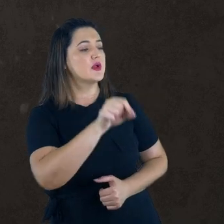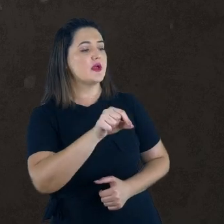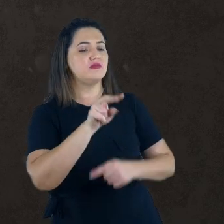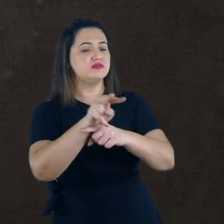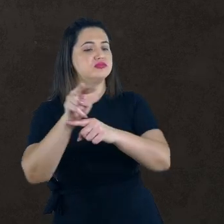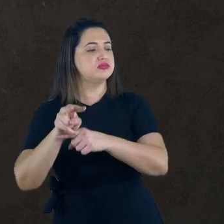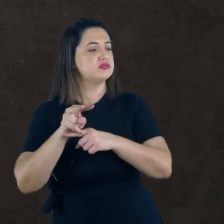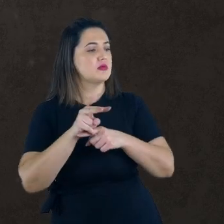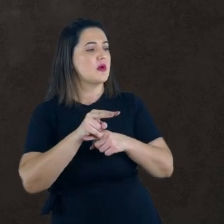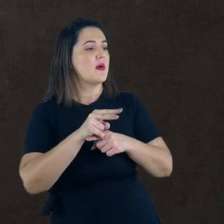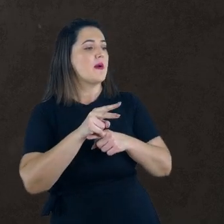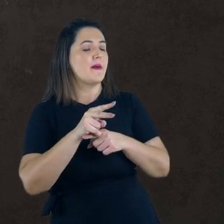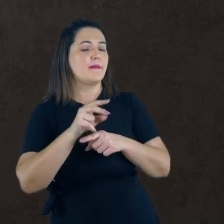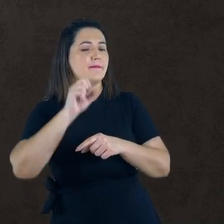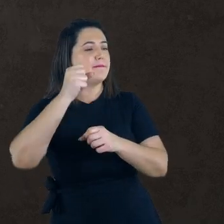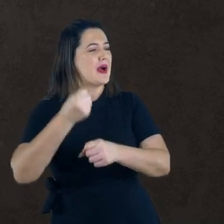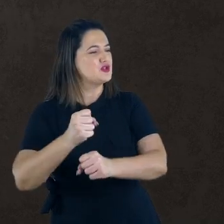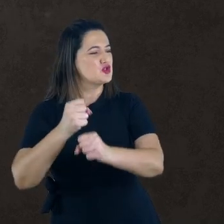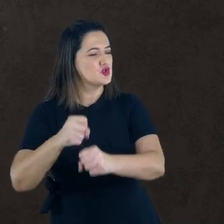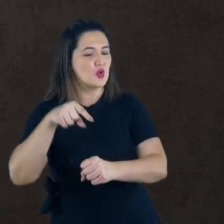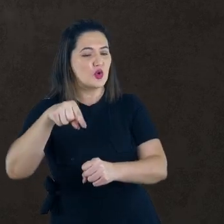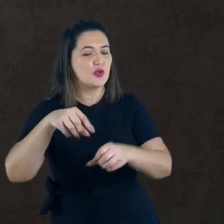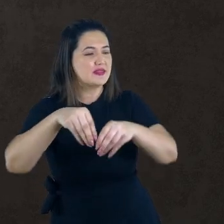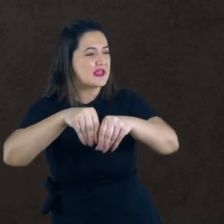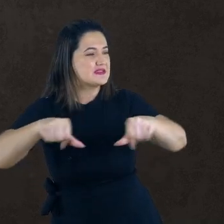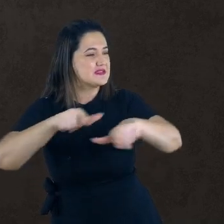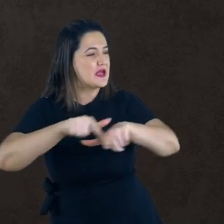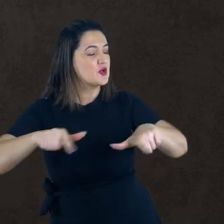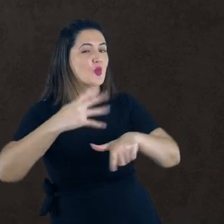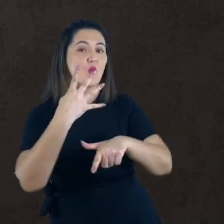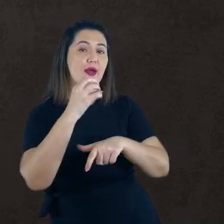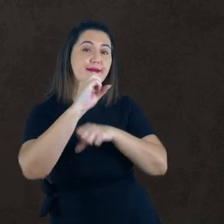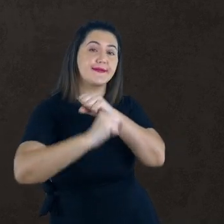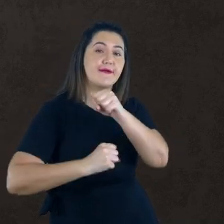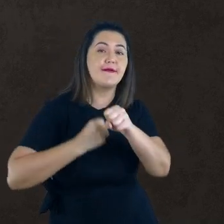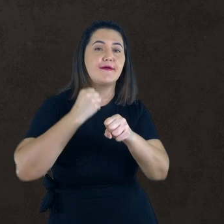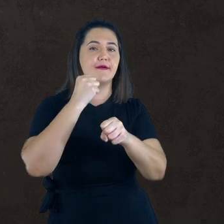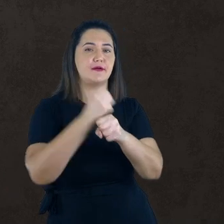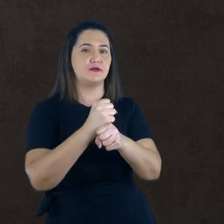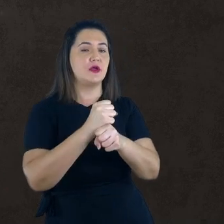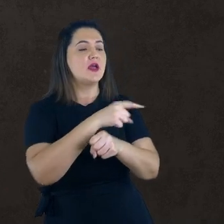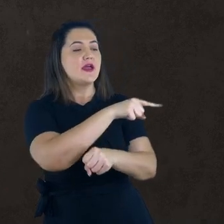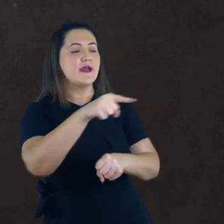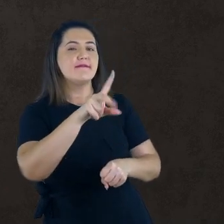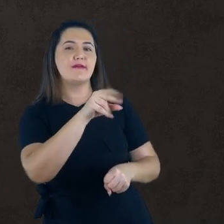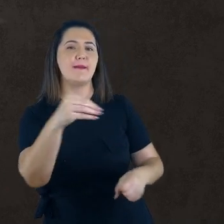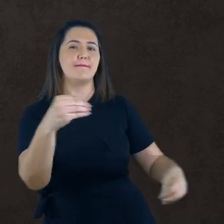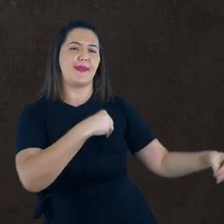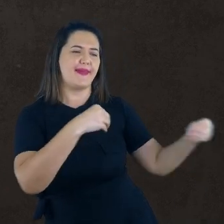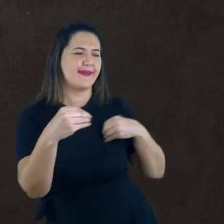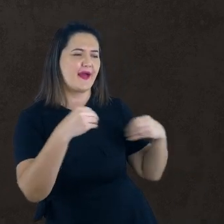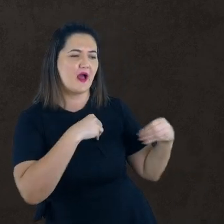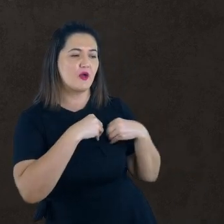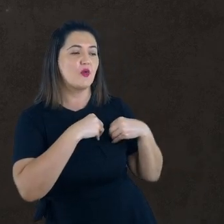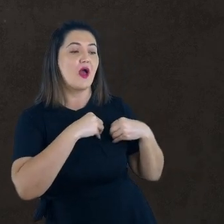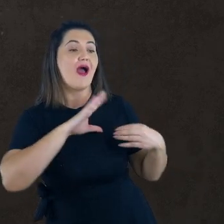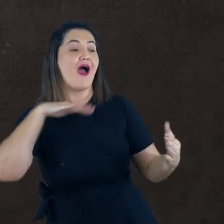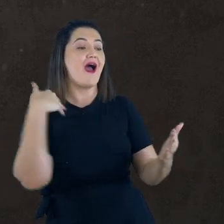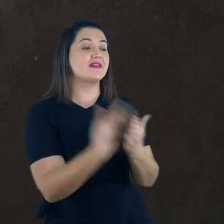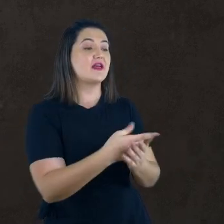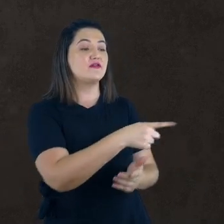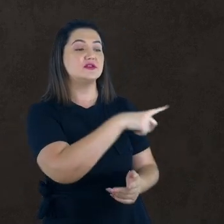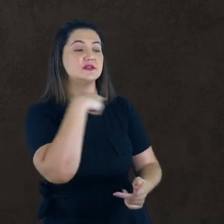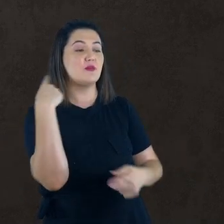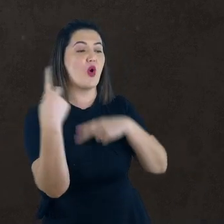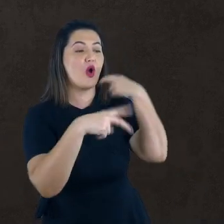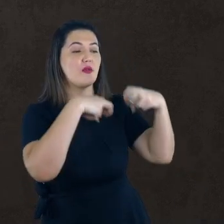nesse deserto por 40 anos e levarão sobre si as vossas iniquidades até que o vosso cadáver se